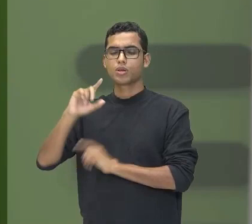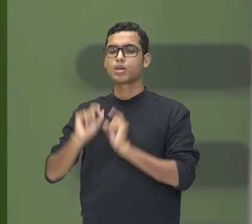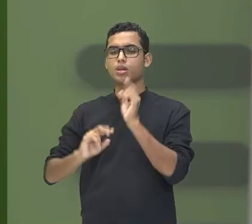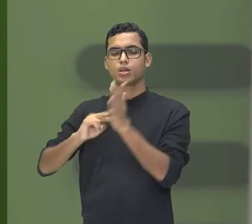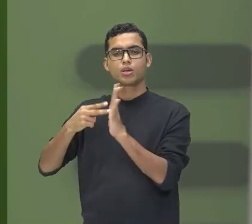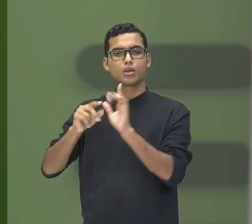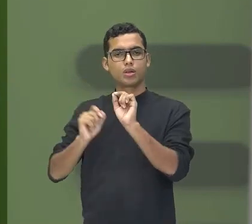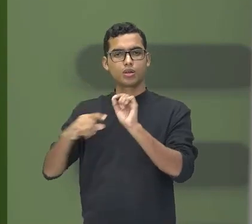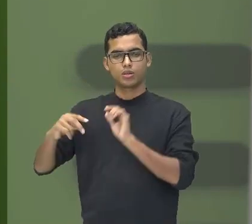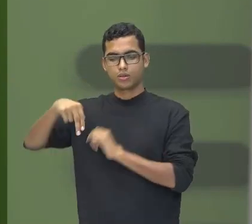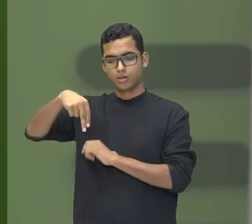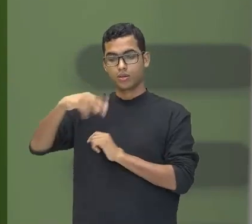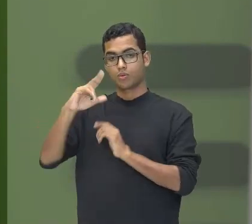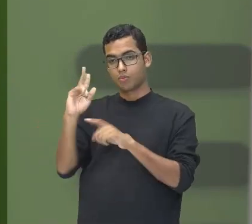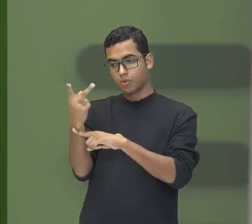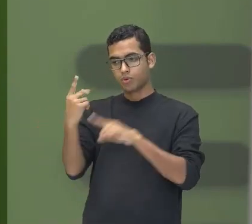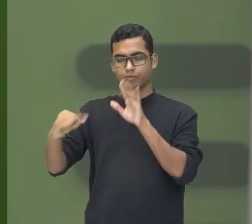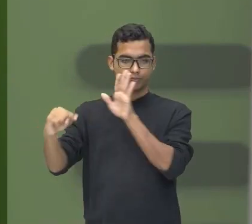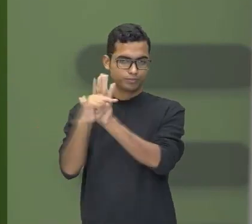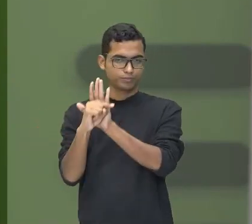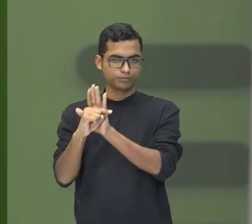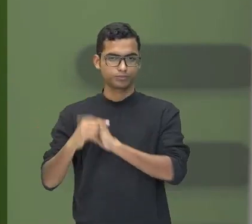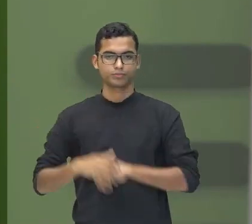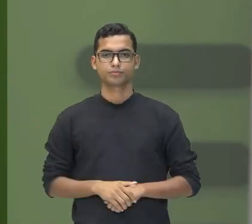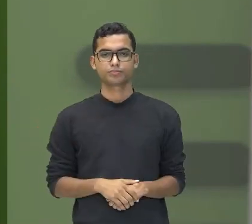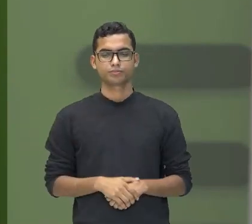E agora vamos ver,